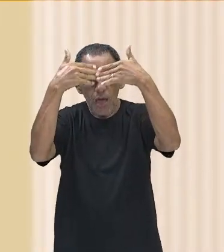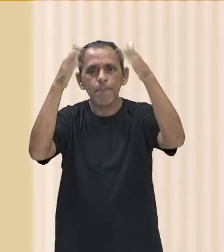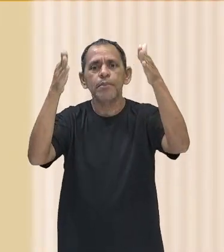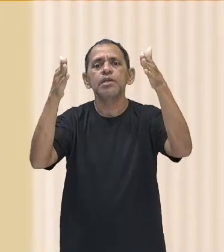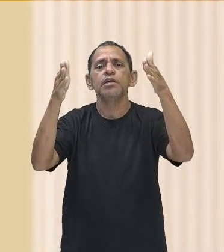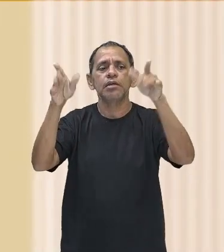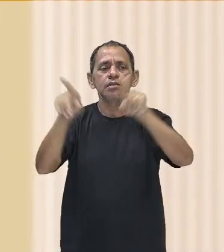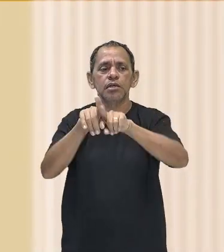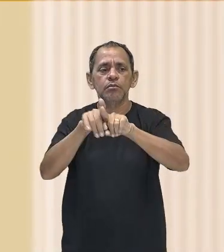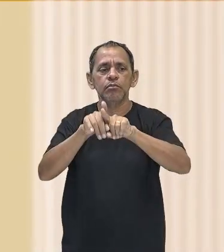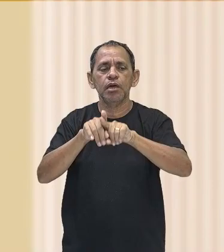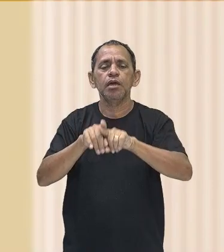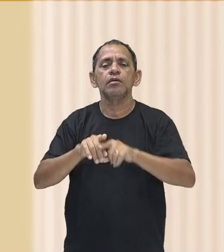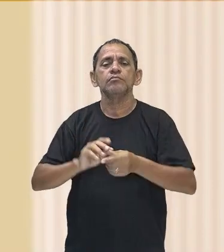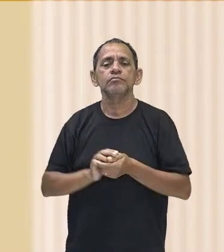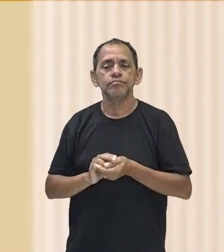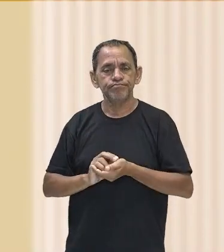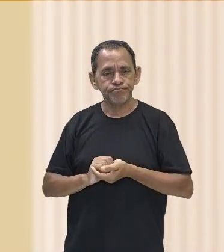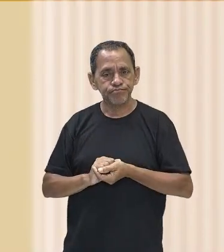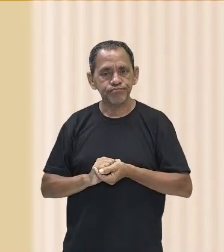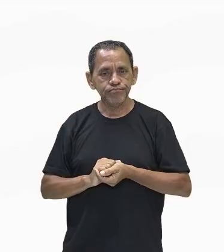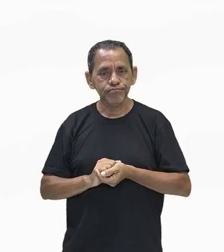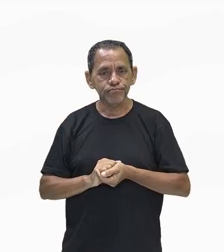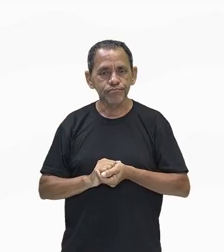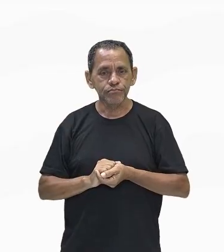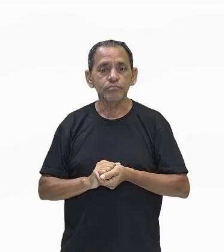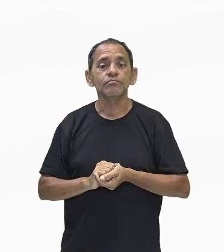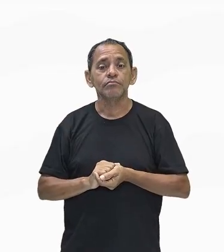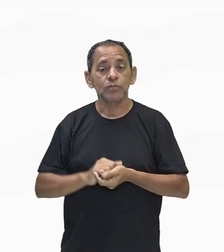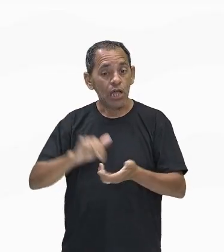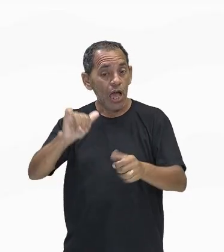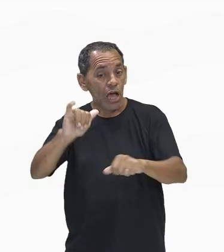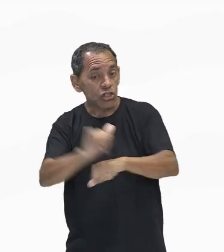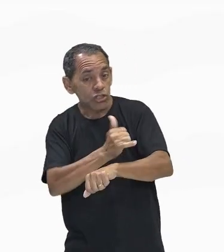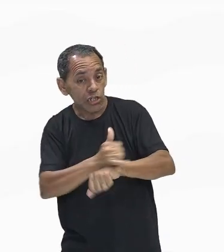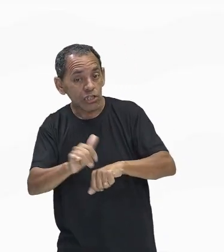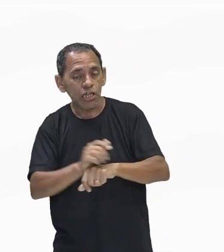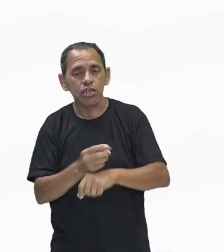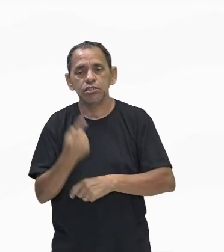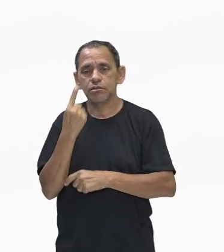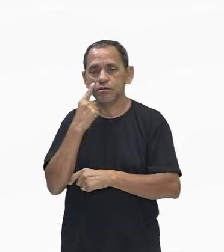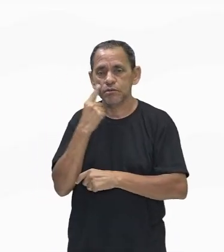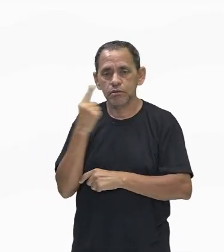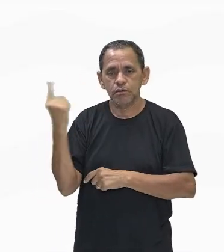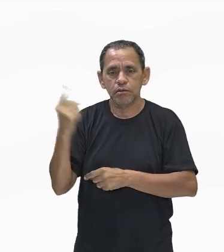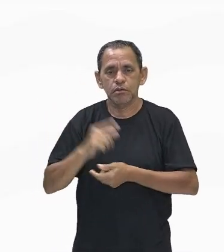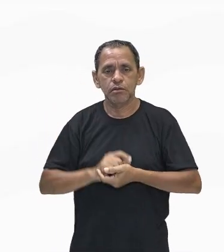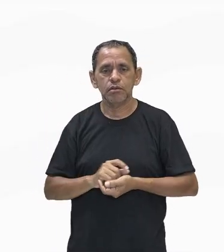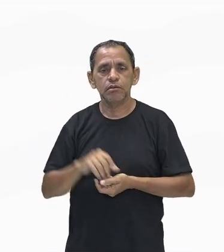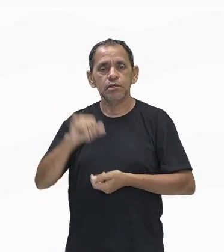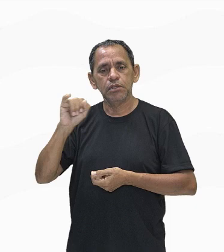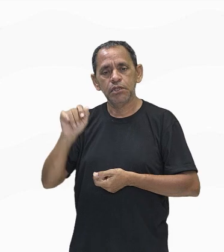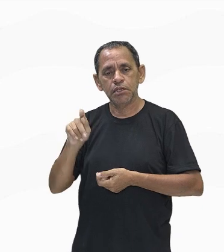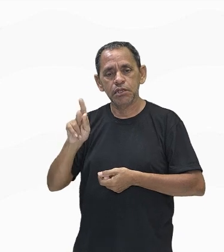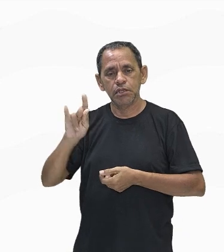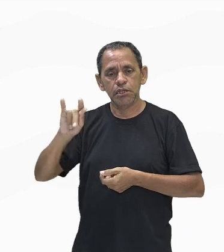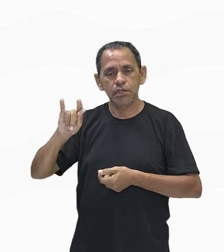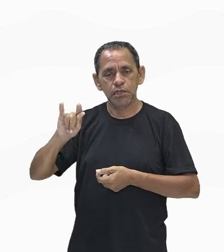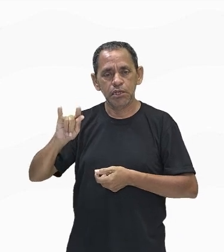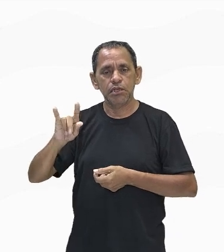abrir um pouquinho os olhos, tá? Então, a estratégia é essa daqui, ó, o Ikigai,